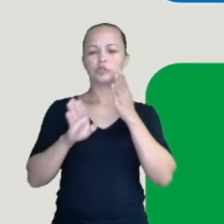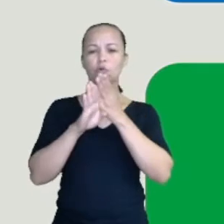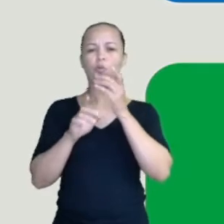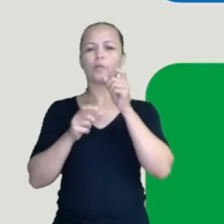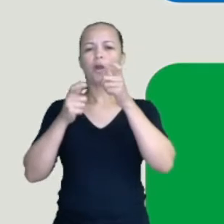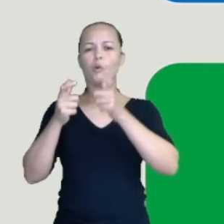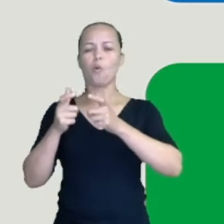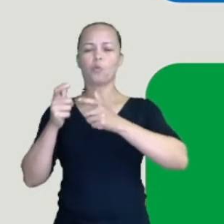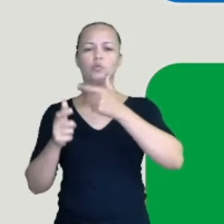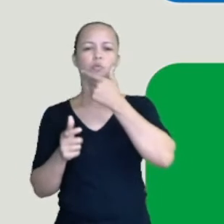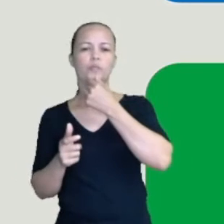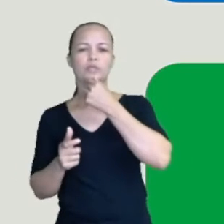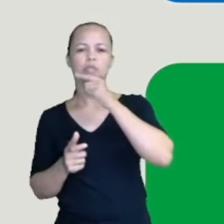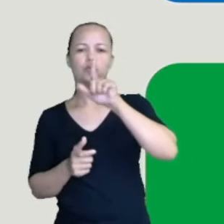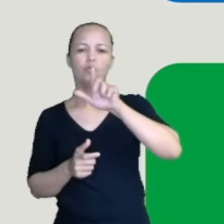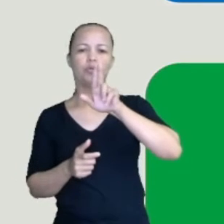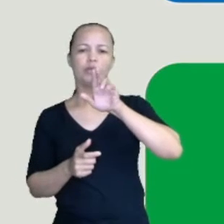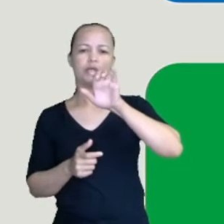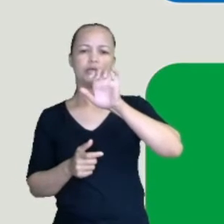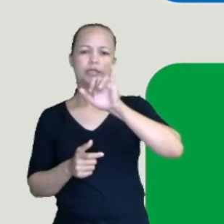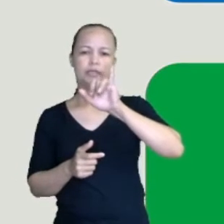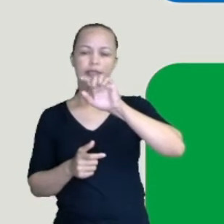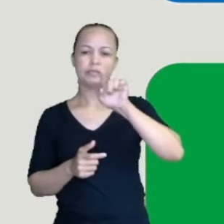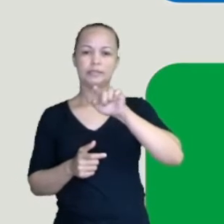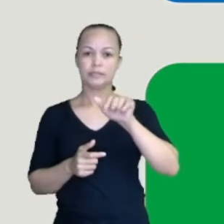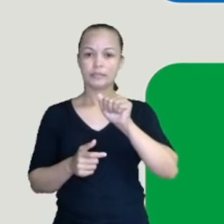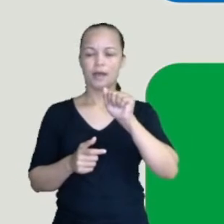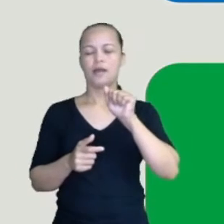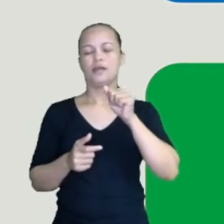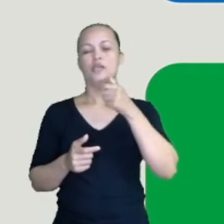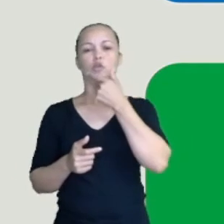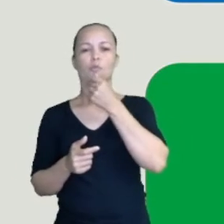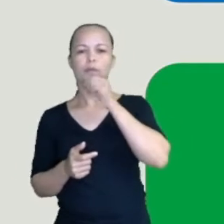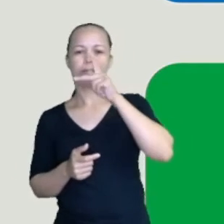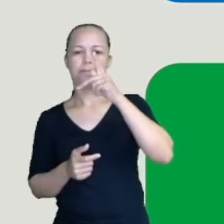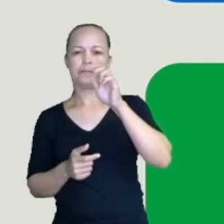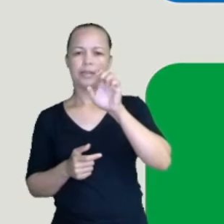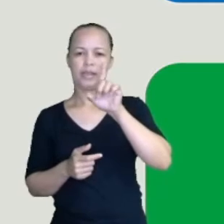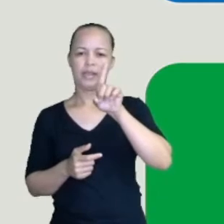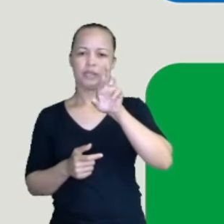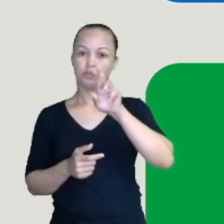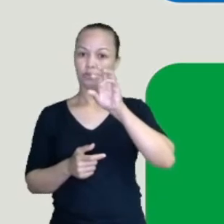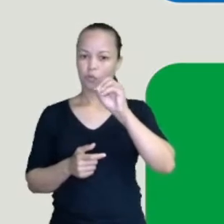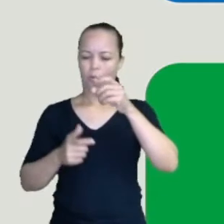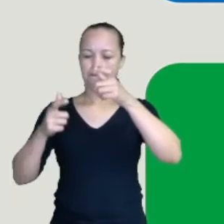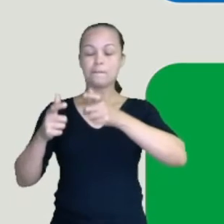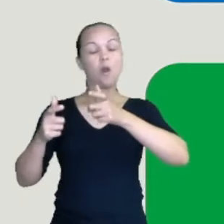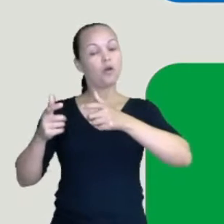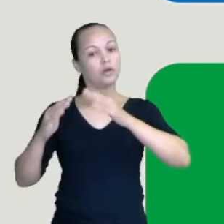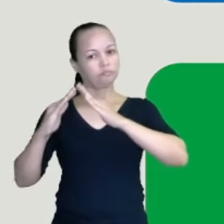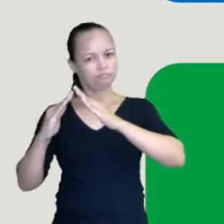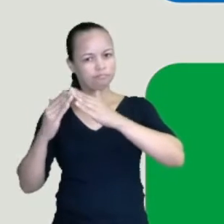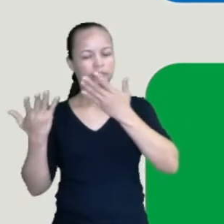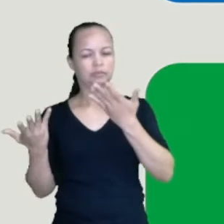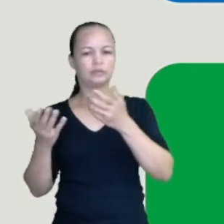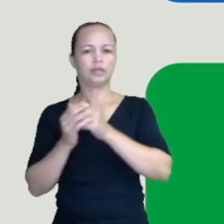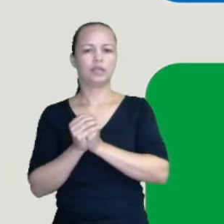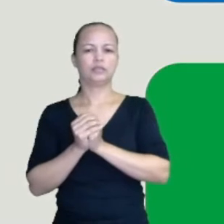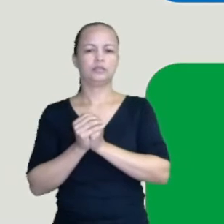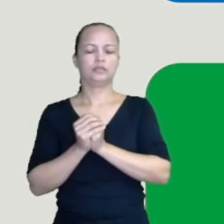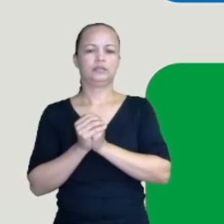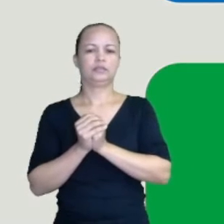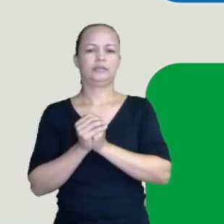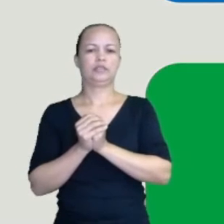seguindo as orientações dadas. A casa de Luísa fica no quarteirão da padaria.